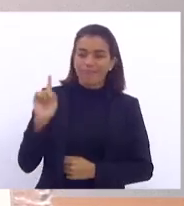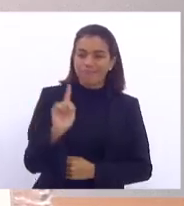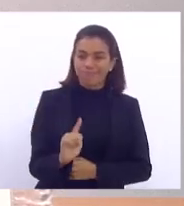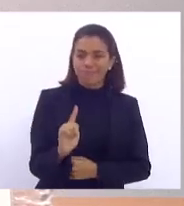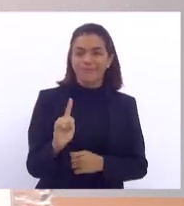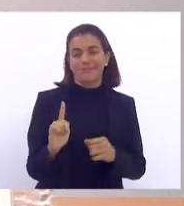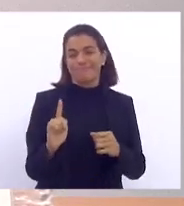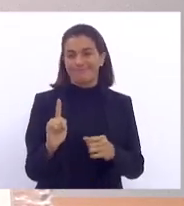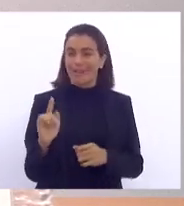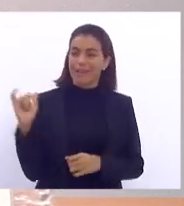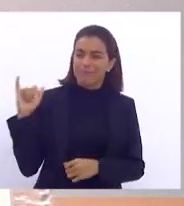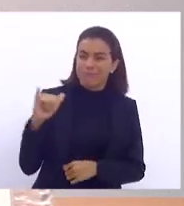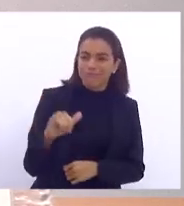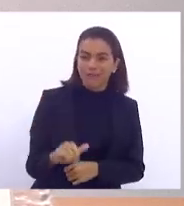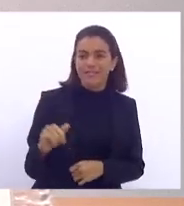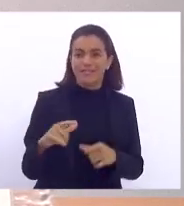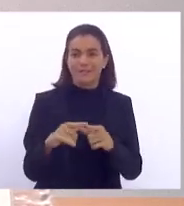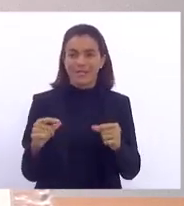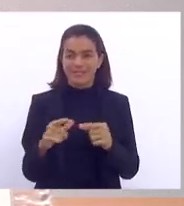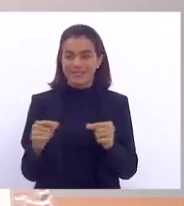de Brasília